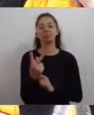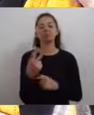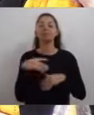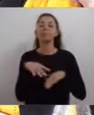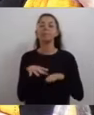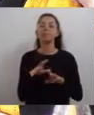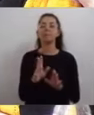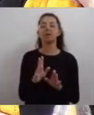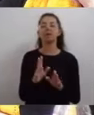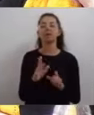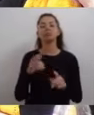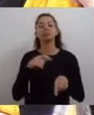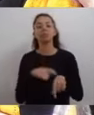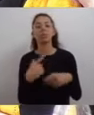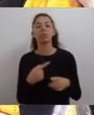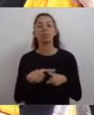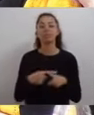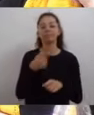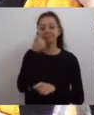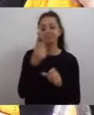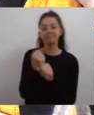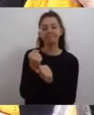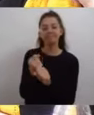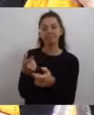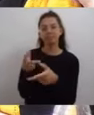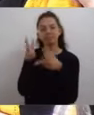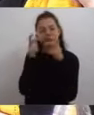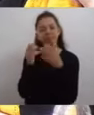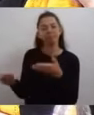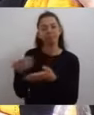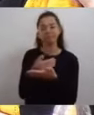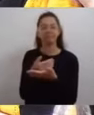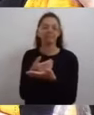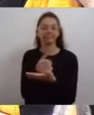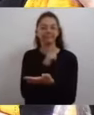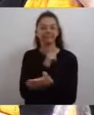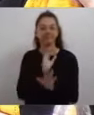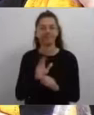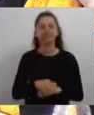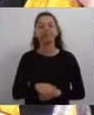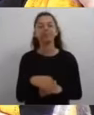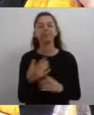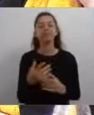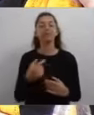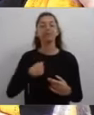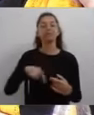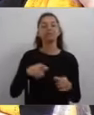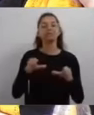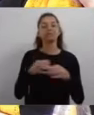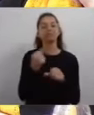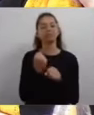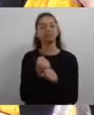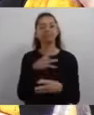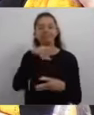próprios trabalhadores. Uma reestruturação orgânica a ser desenvolvida merece, a nossa opinião, um envolvimento da Comissão de Trabalhadores desde o início do